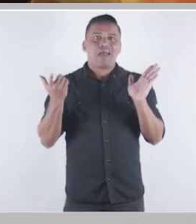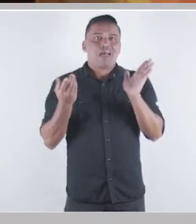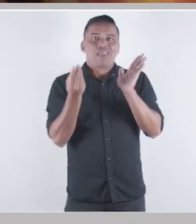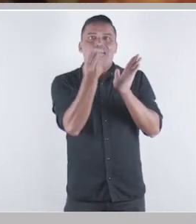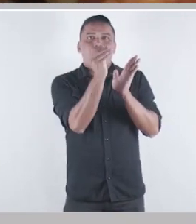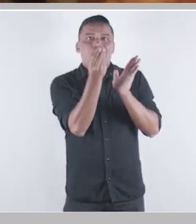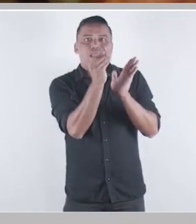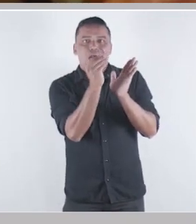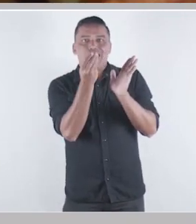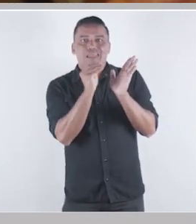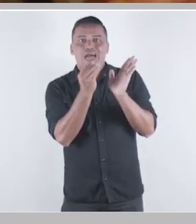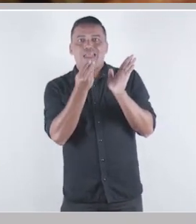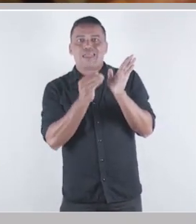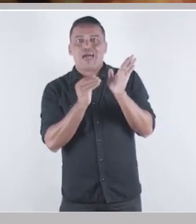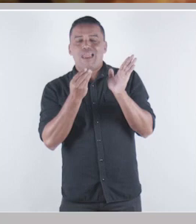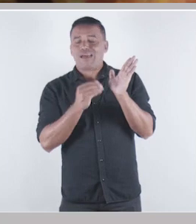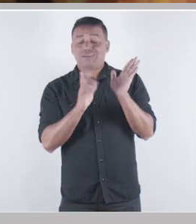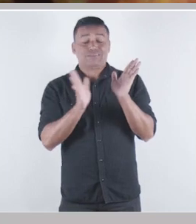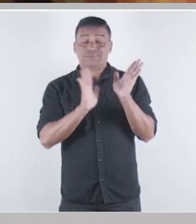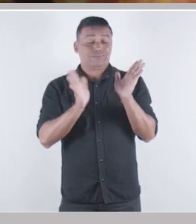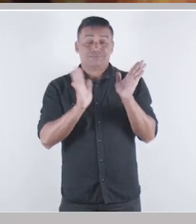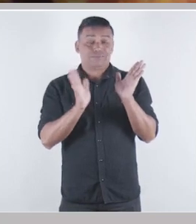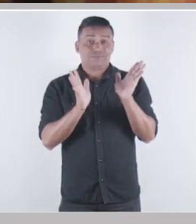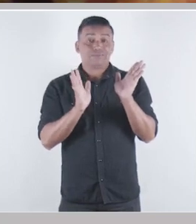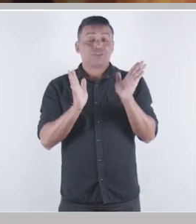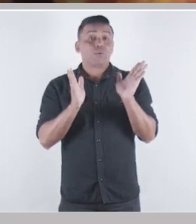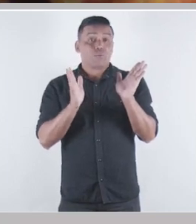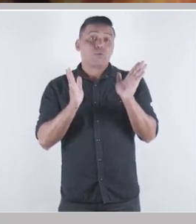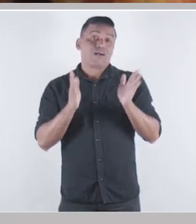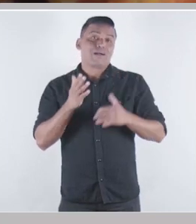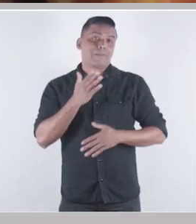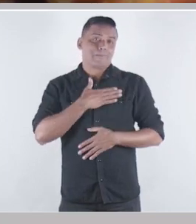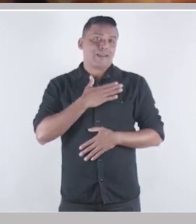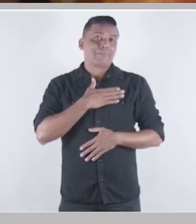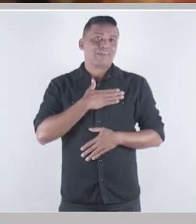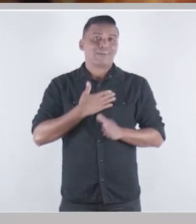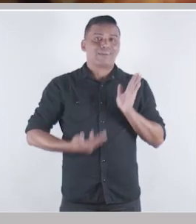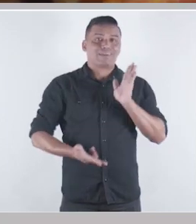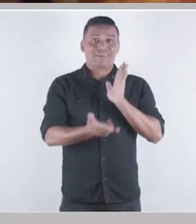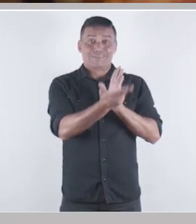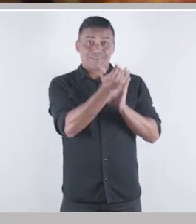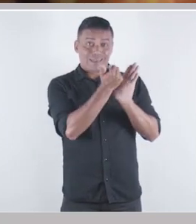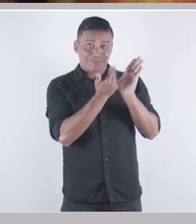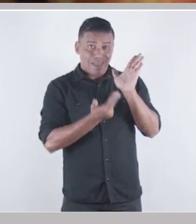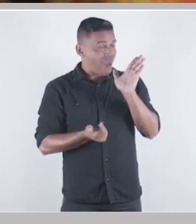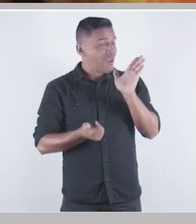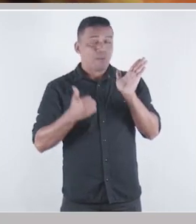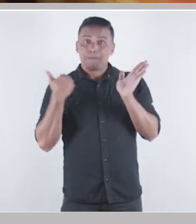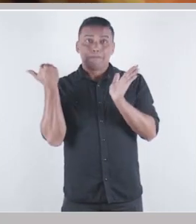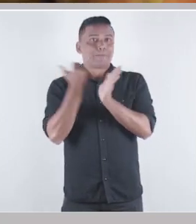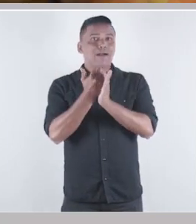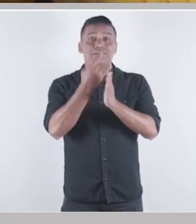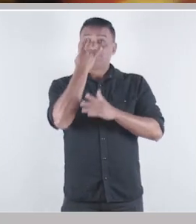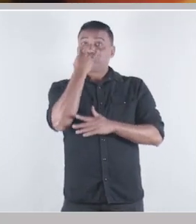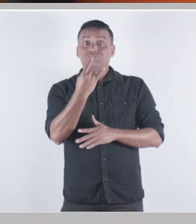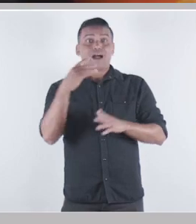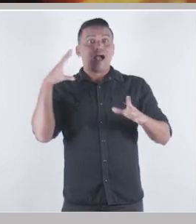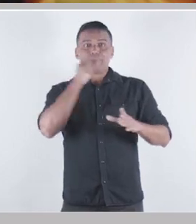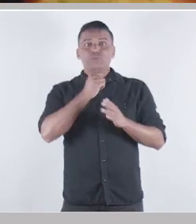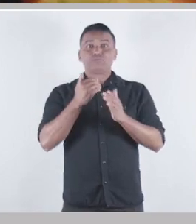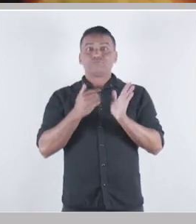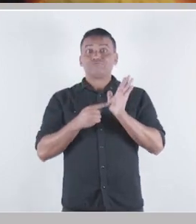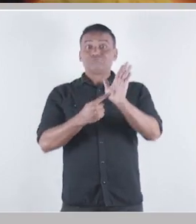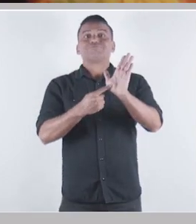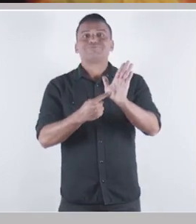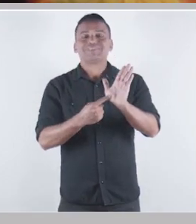remontando nessa imagem assim. Então, para mim o desenho é muito mais imediato, assim, né? Eu